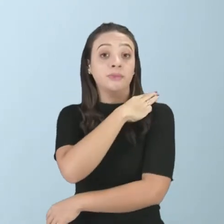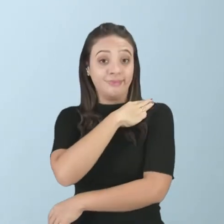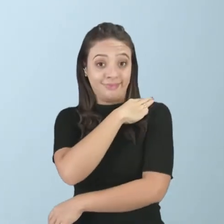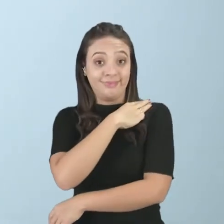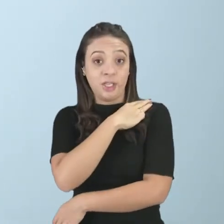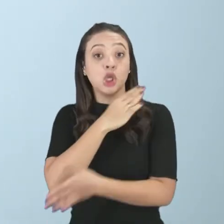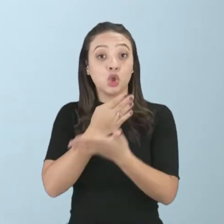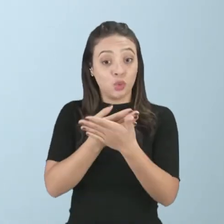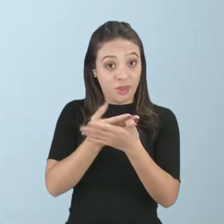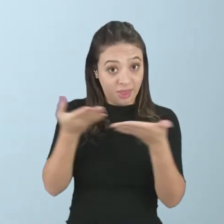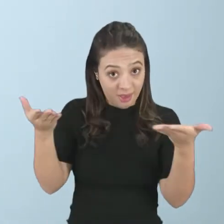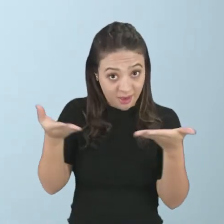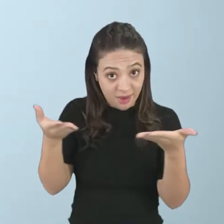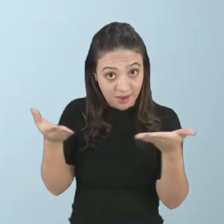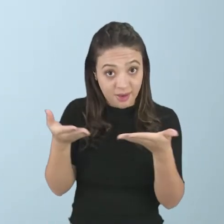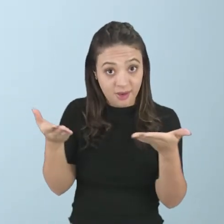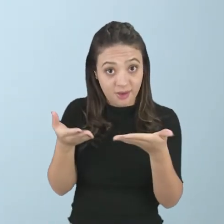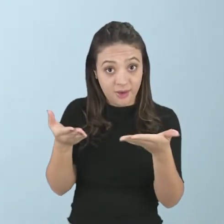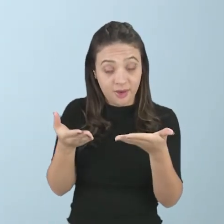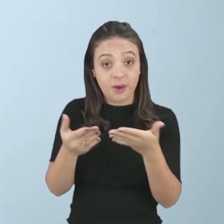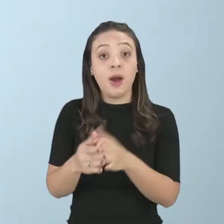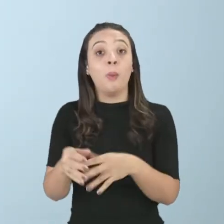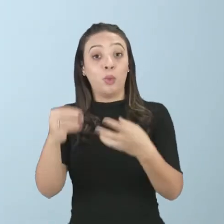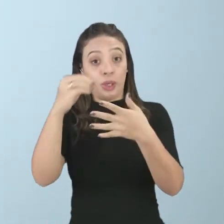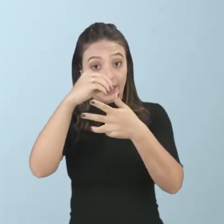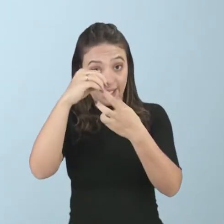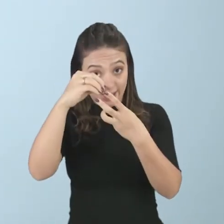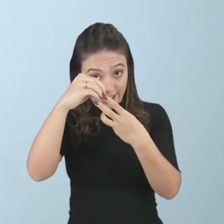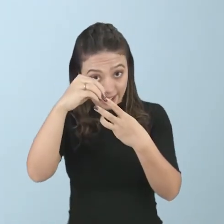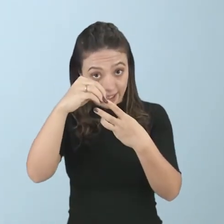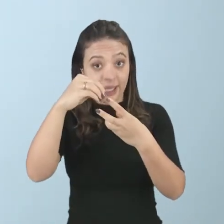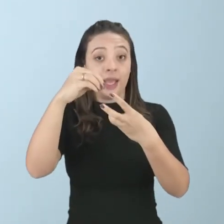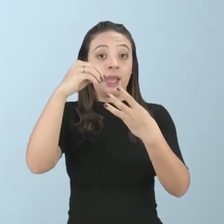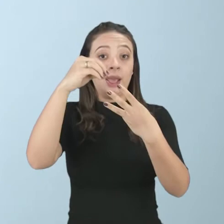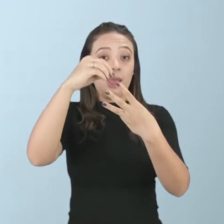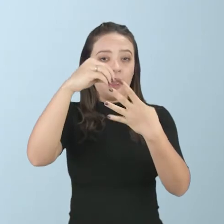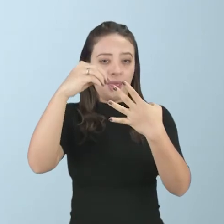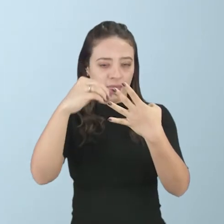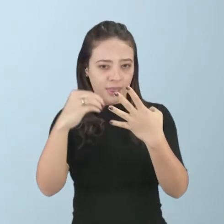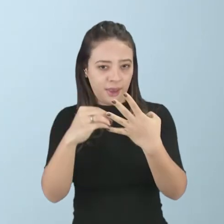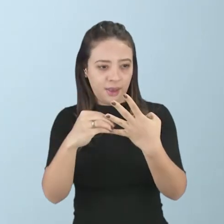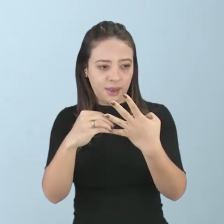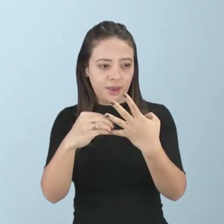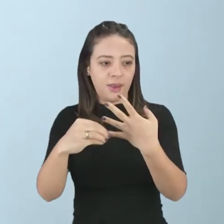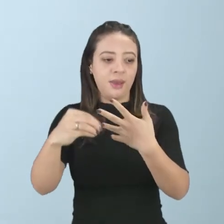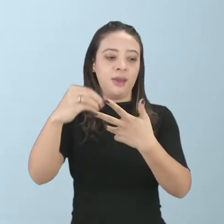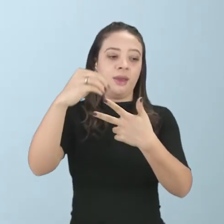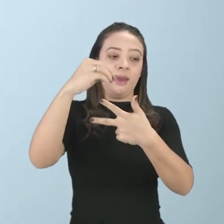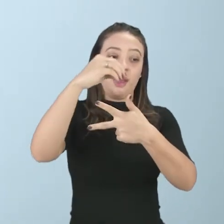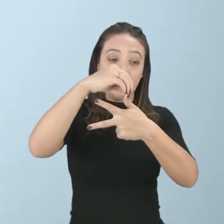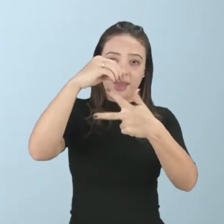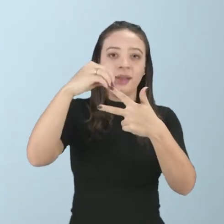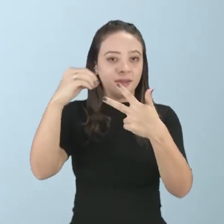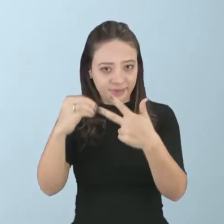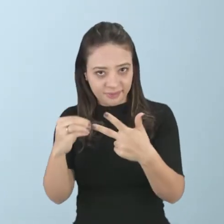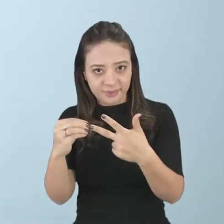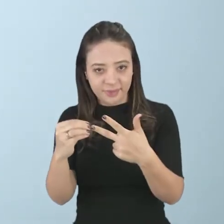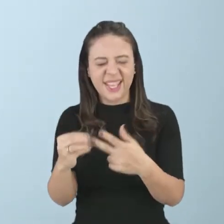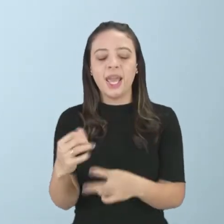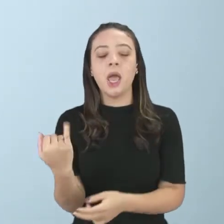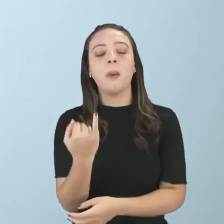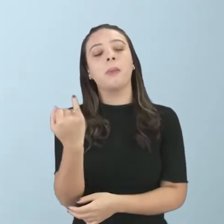estão estudando aí para a prova do Enem, é muito importantíssimo saber quem ler alguns